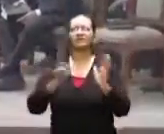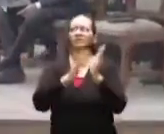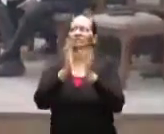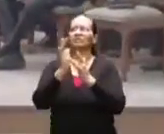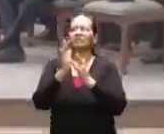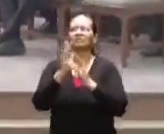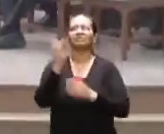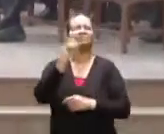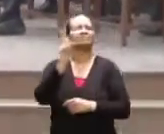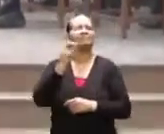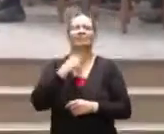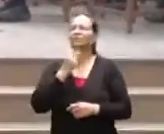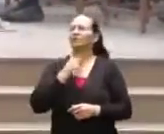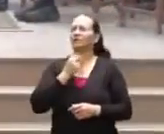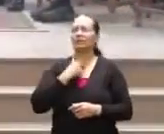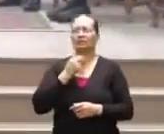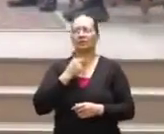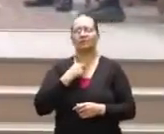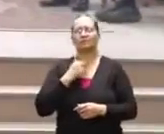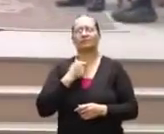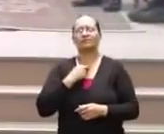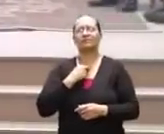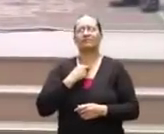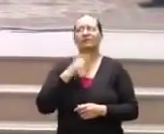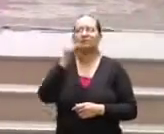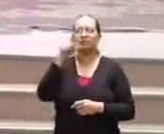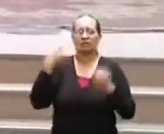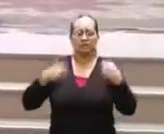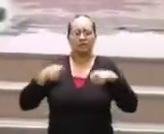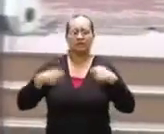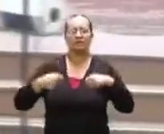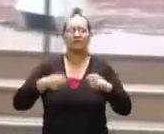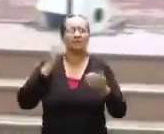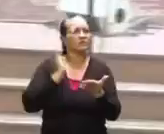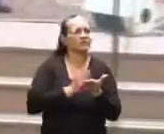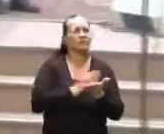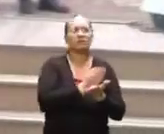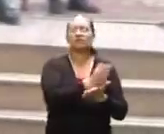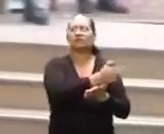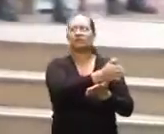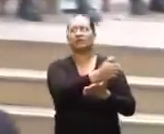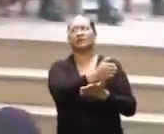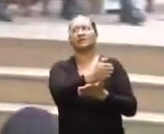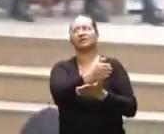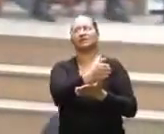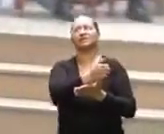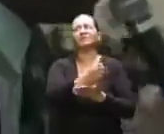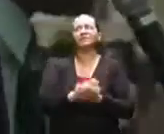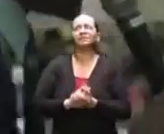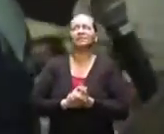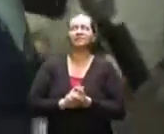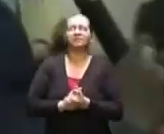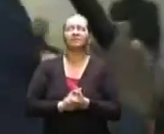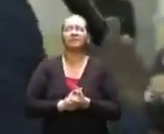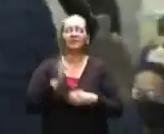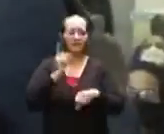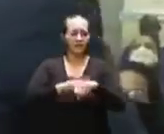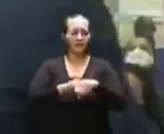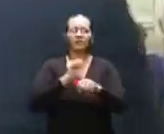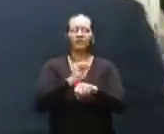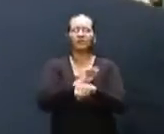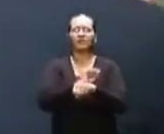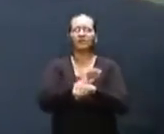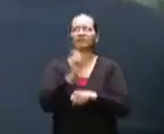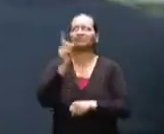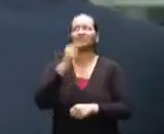que você quer voltar? Por que você quer parar agora? Não é tempo de parar. Não é tempo de parar.